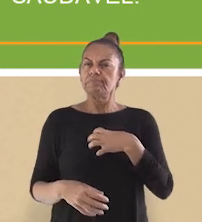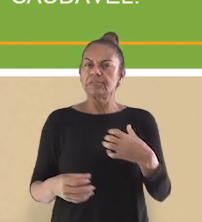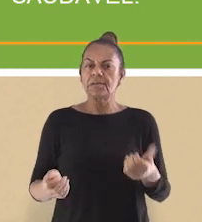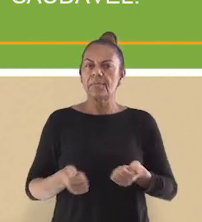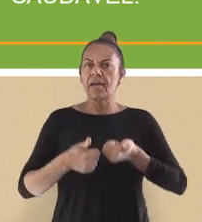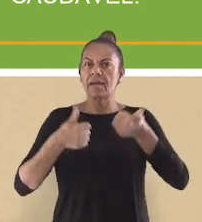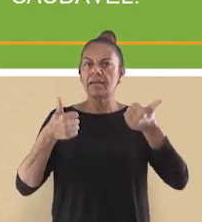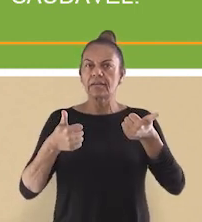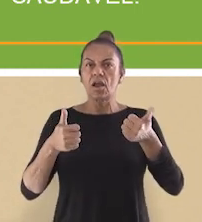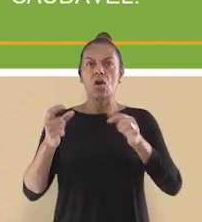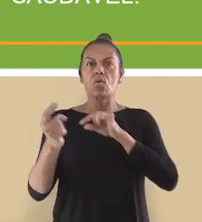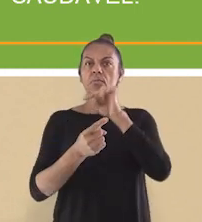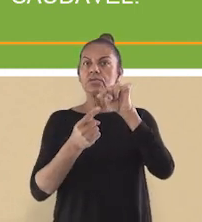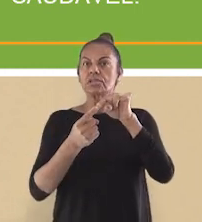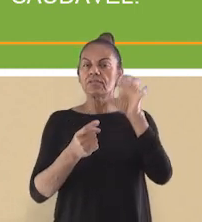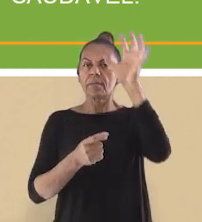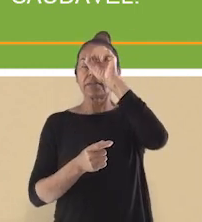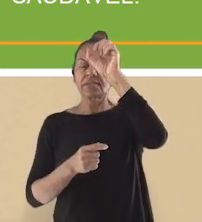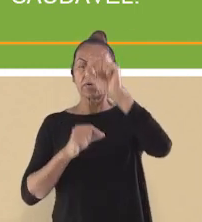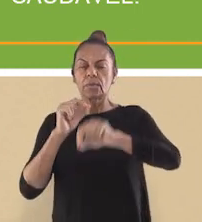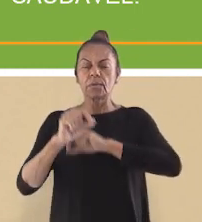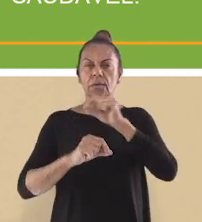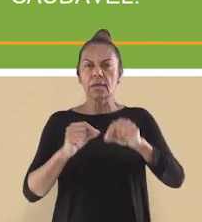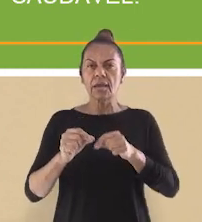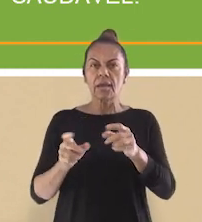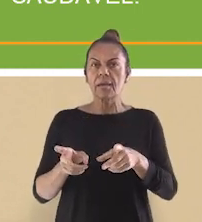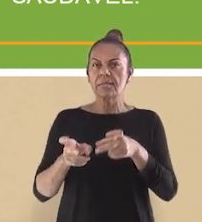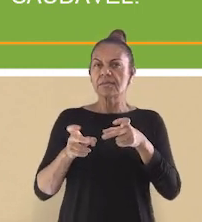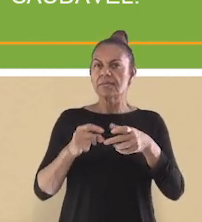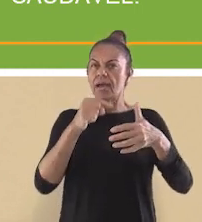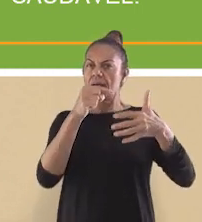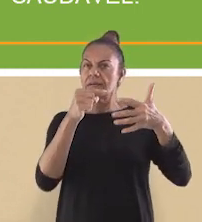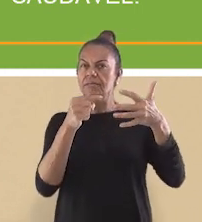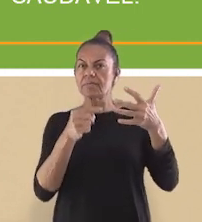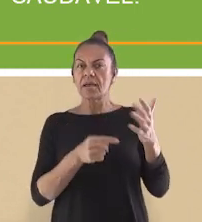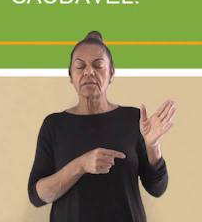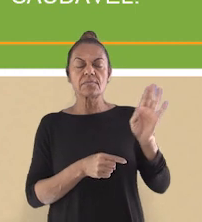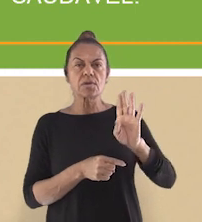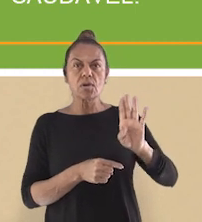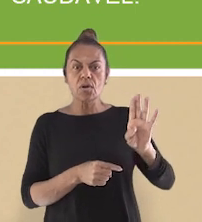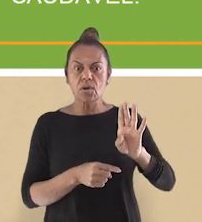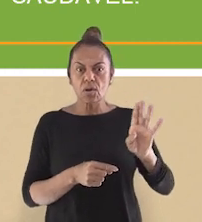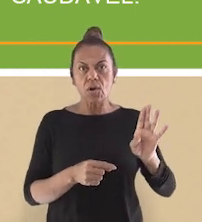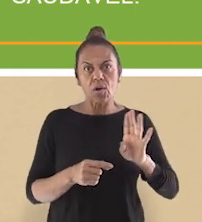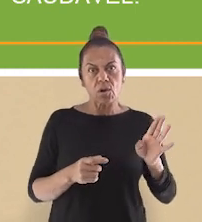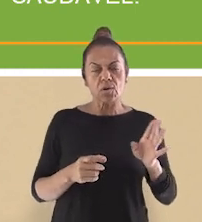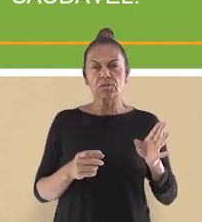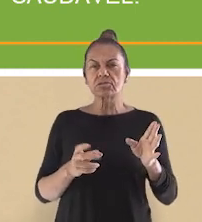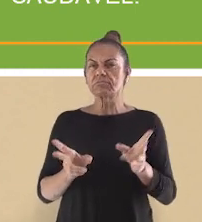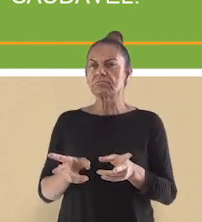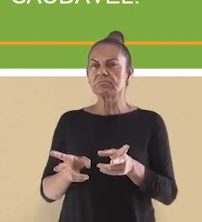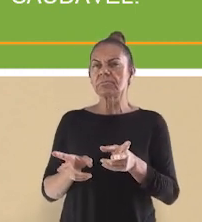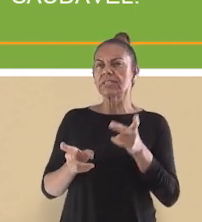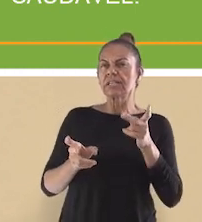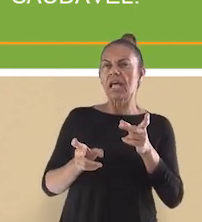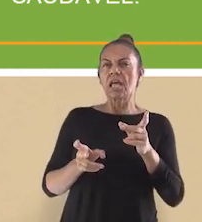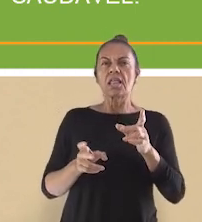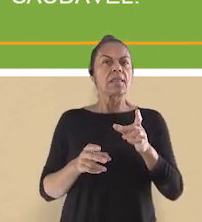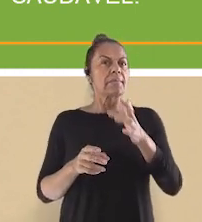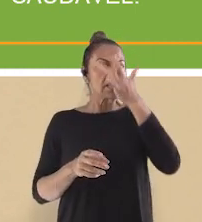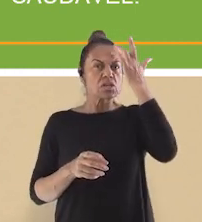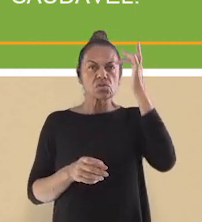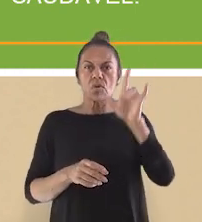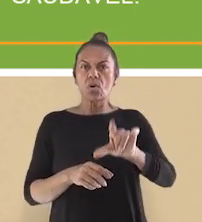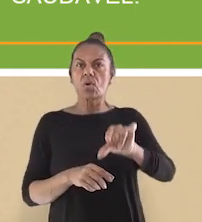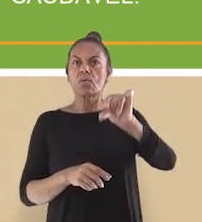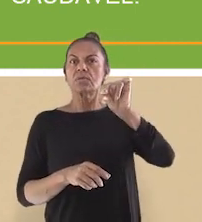de aprendizagem é compreender aspectos biológicos, afetivos e culturais na produção da diversidade